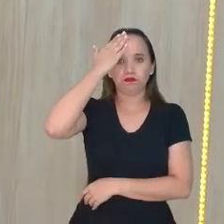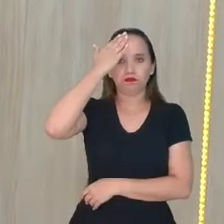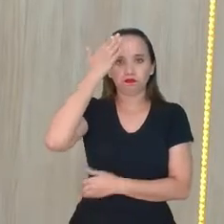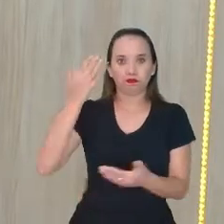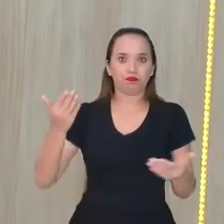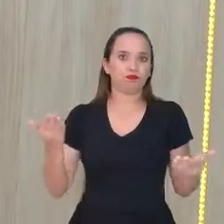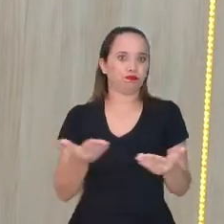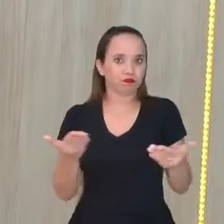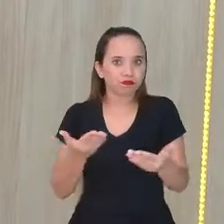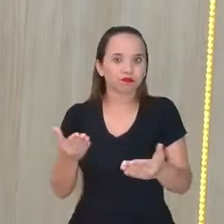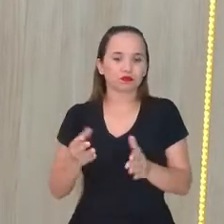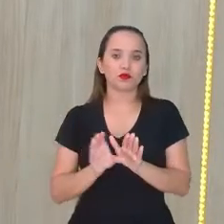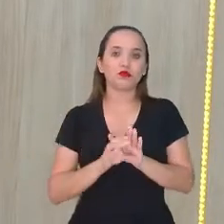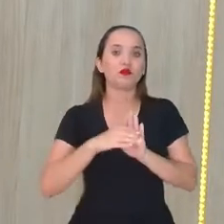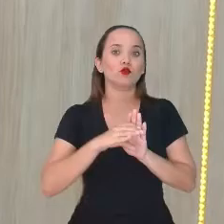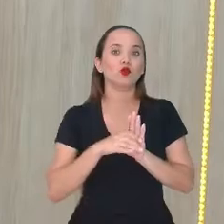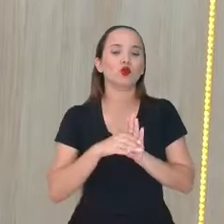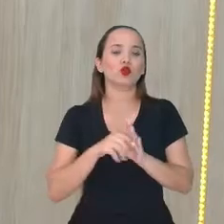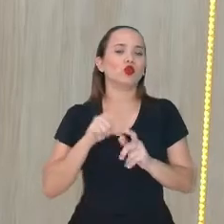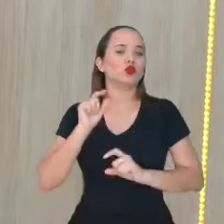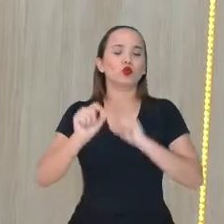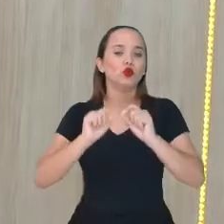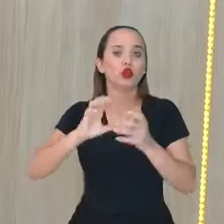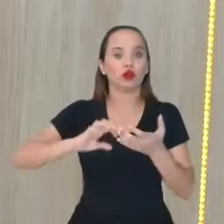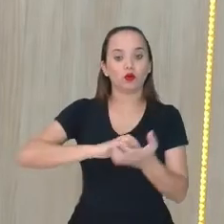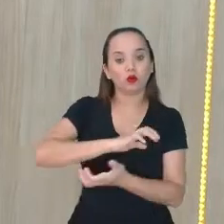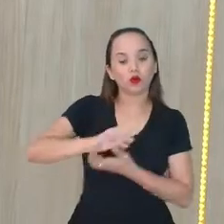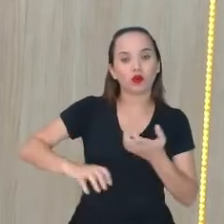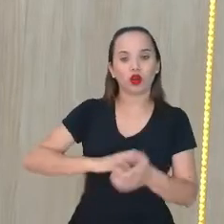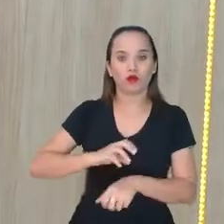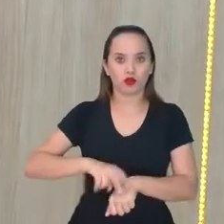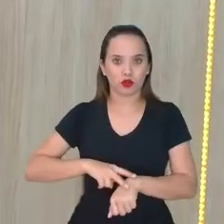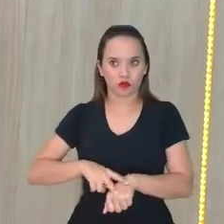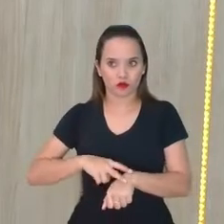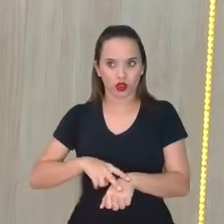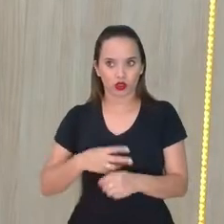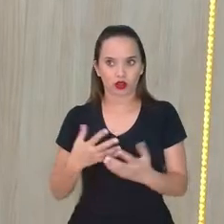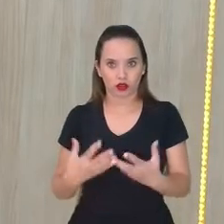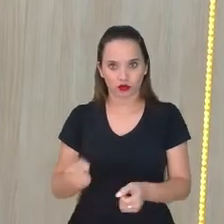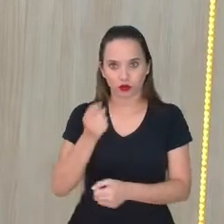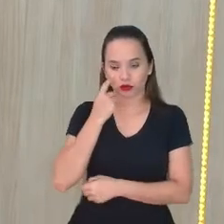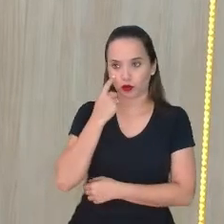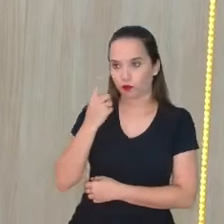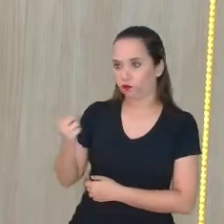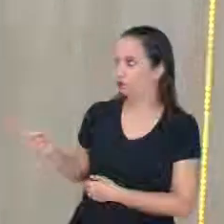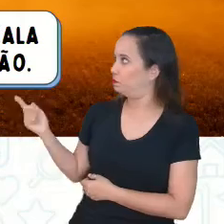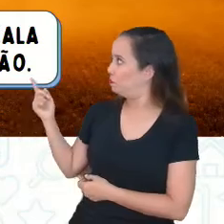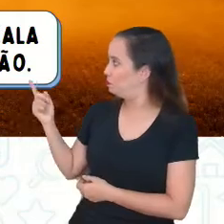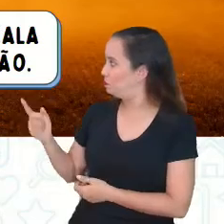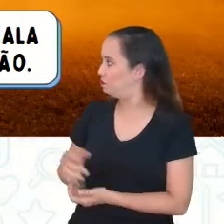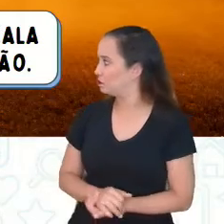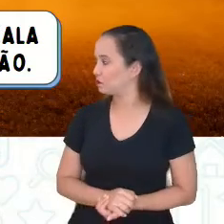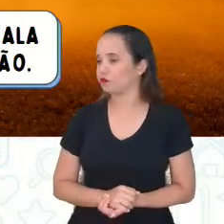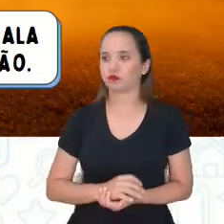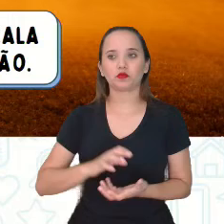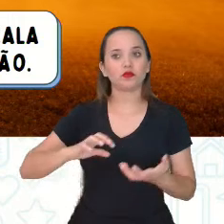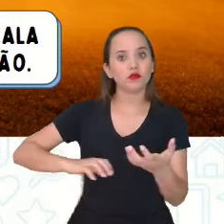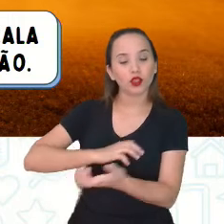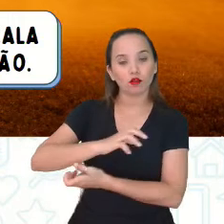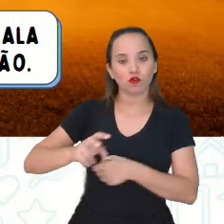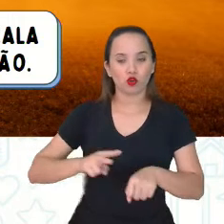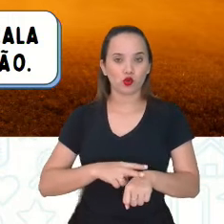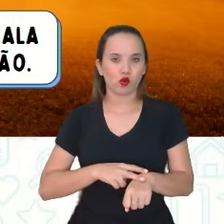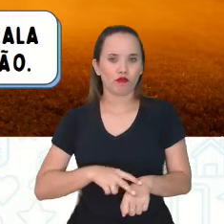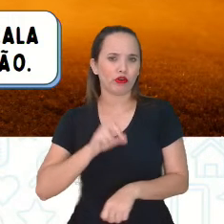né, vai entender o conceito do que foi a Revolução Verde. Então vamos lá com a gente aqui, né? Veja, a Revolução Verde, então, constitui o